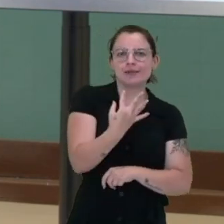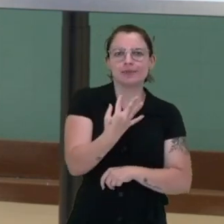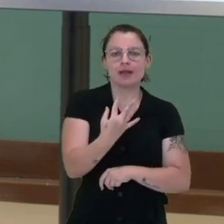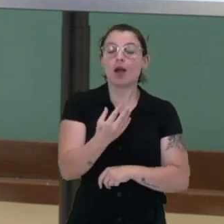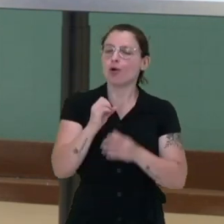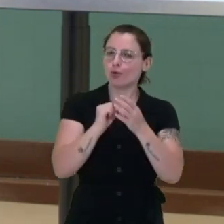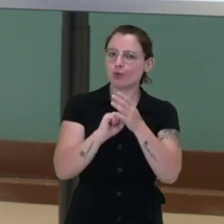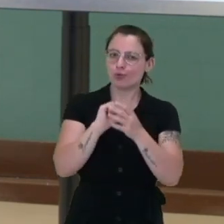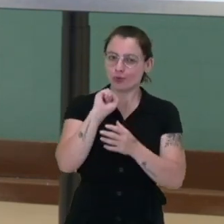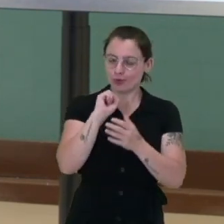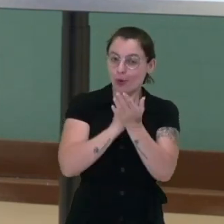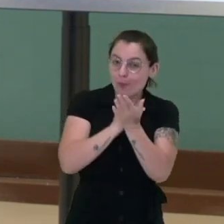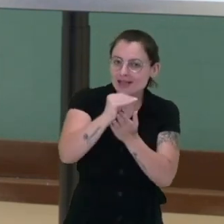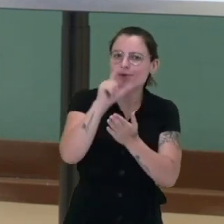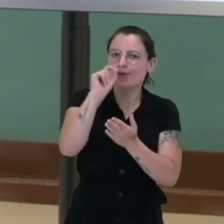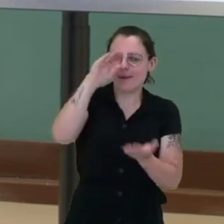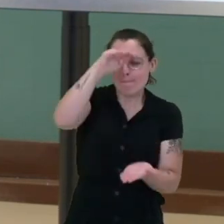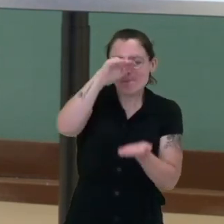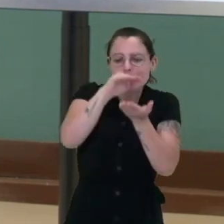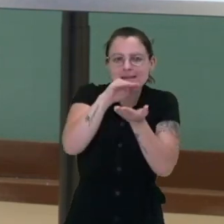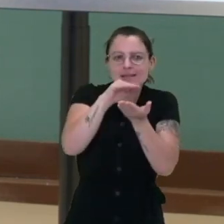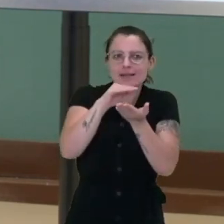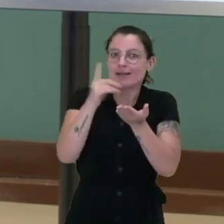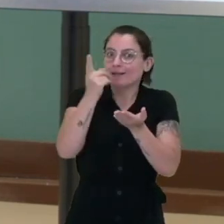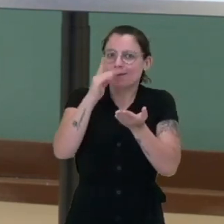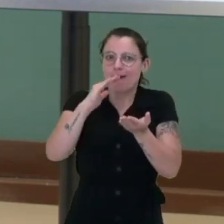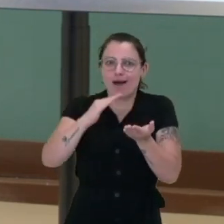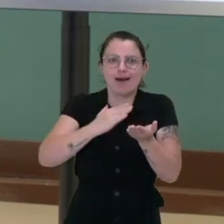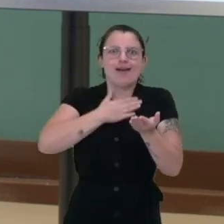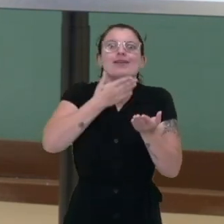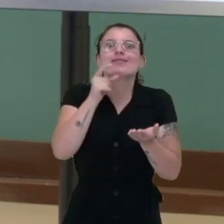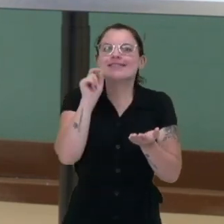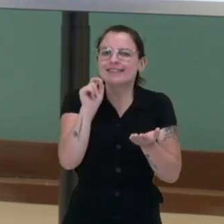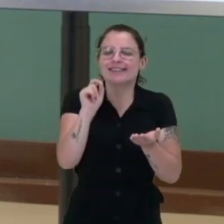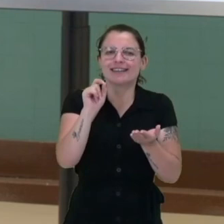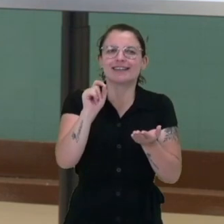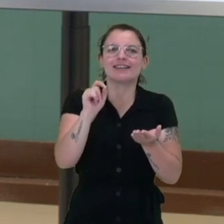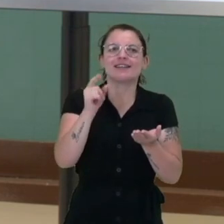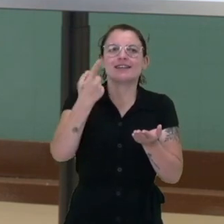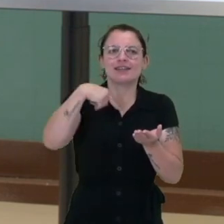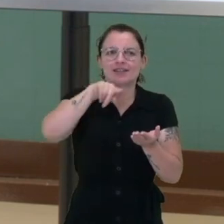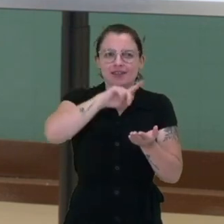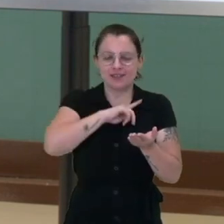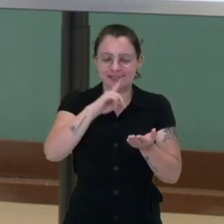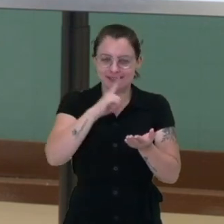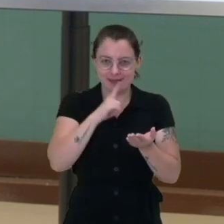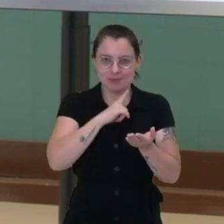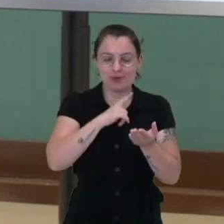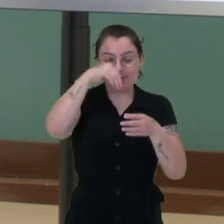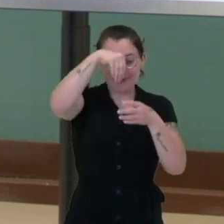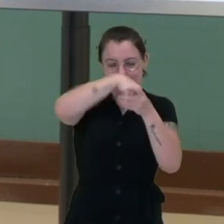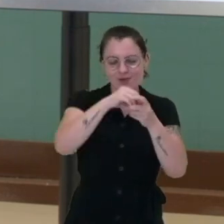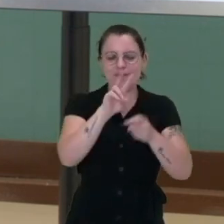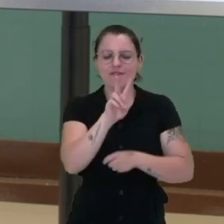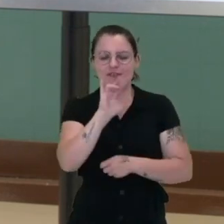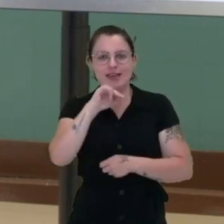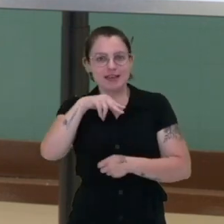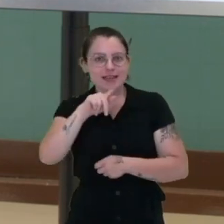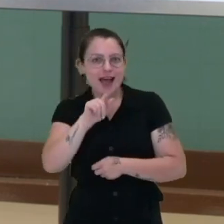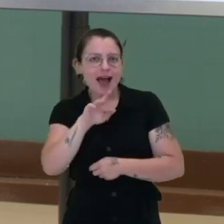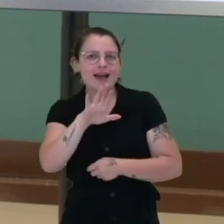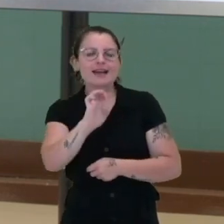pequenininha? Então não precisa se assustar. Nós temos um reagente vinagre, um outro